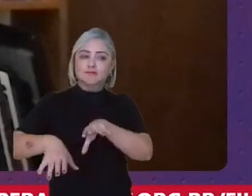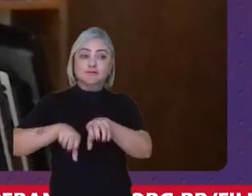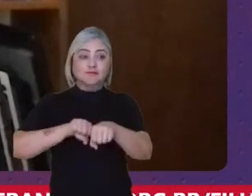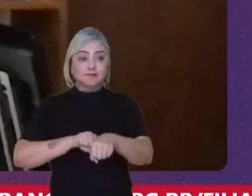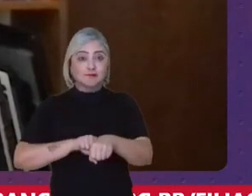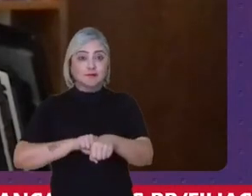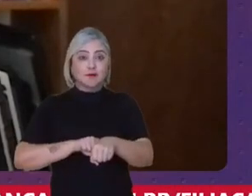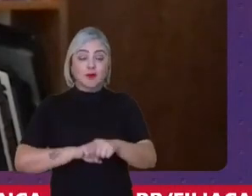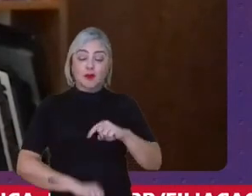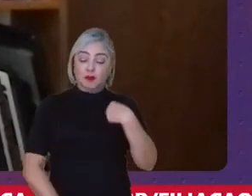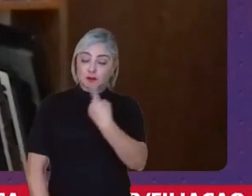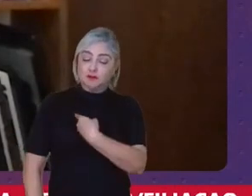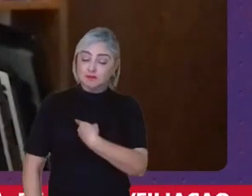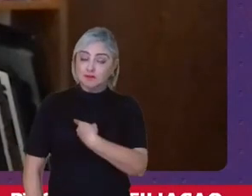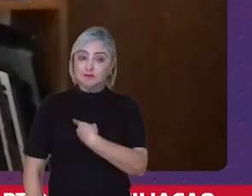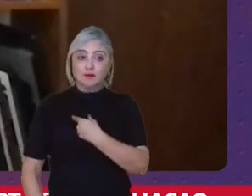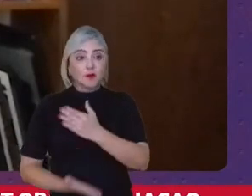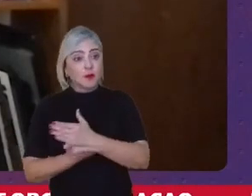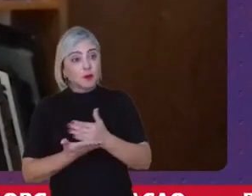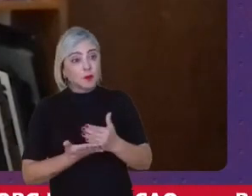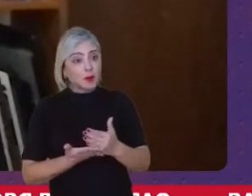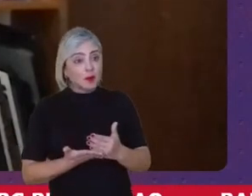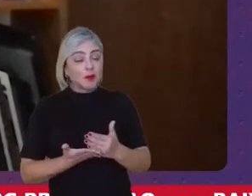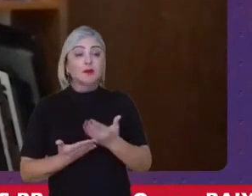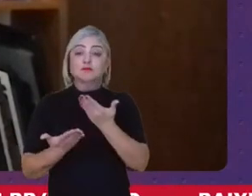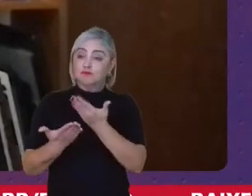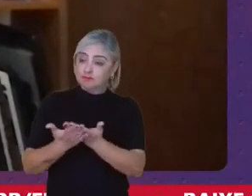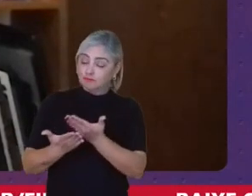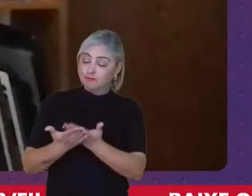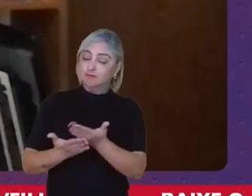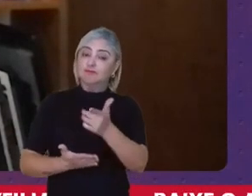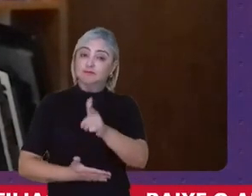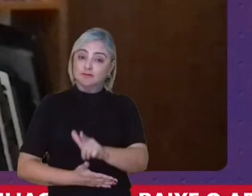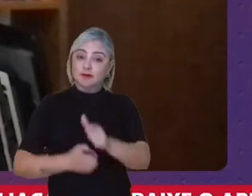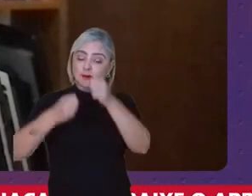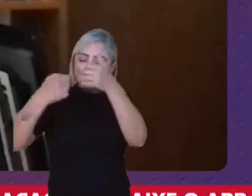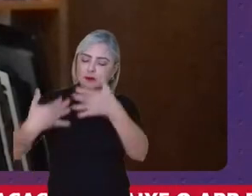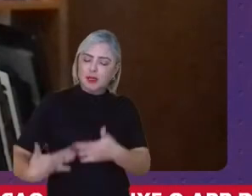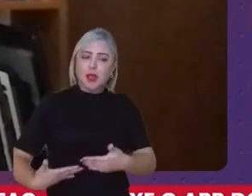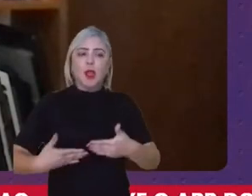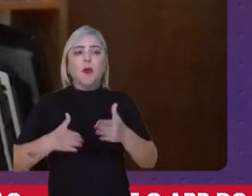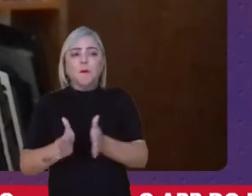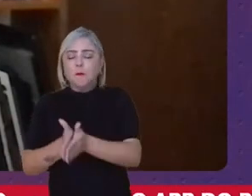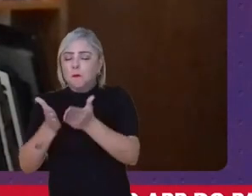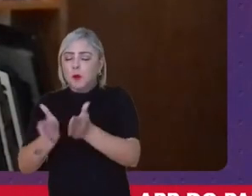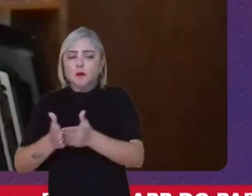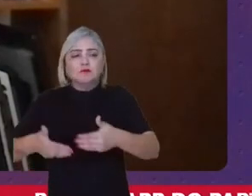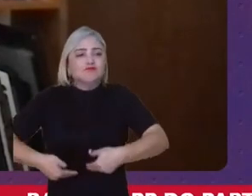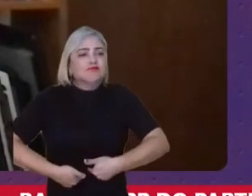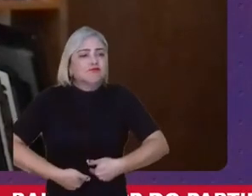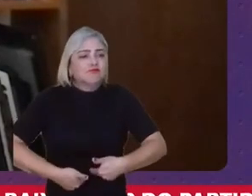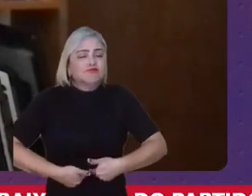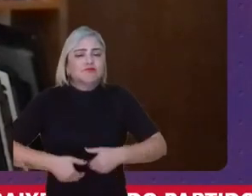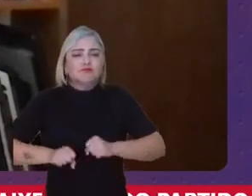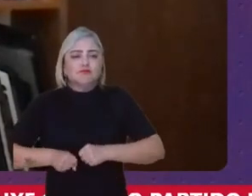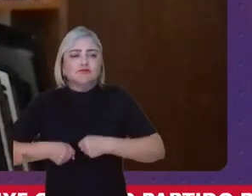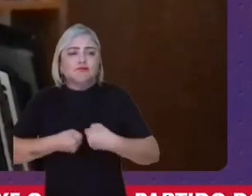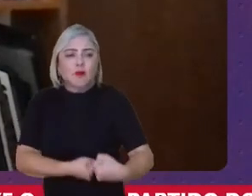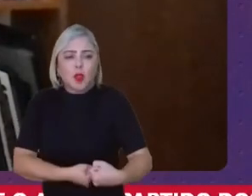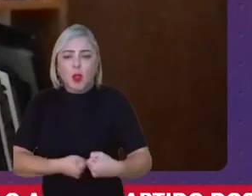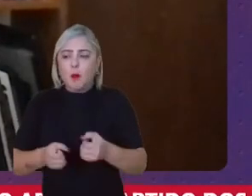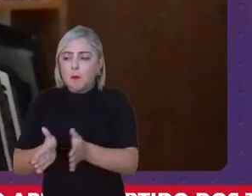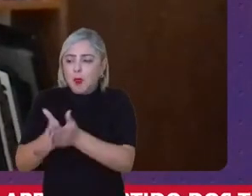Formação. Nós estamos começando mais uma aula para falar sobre pobreza, fome, combate à